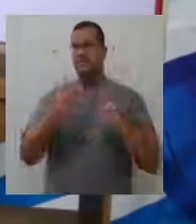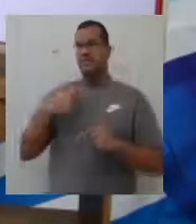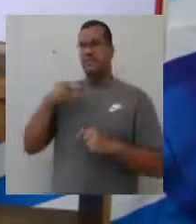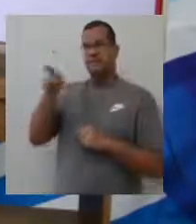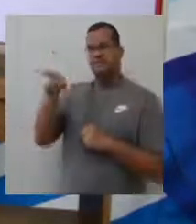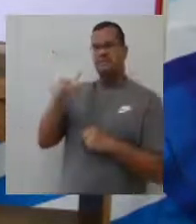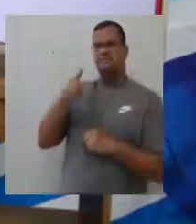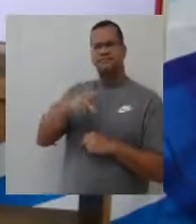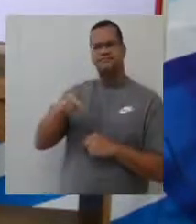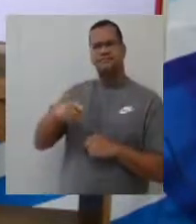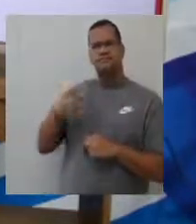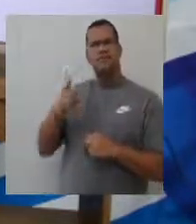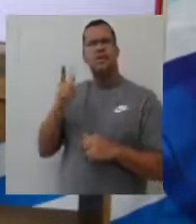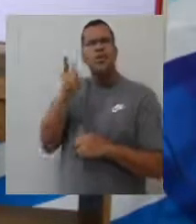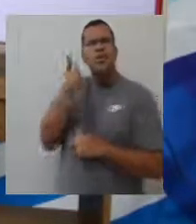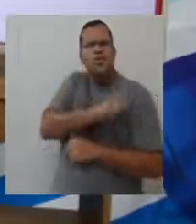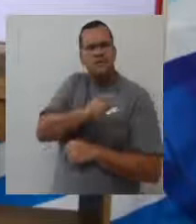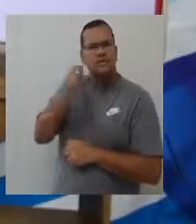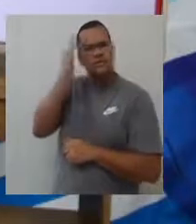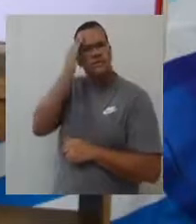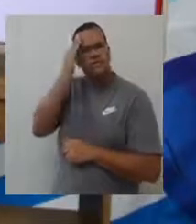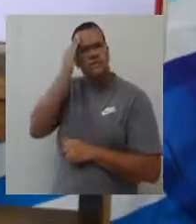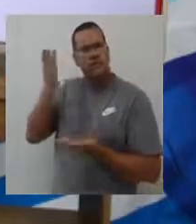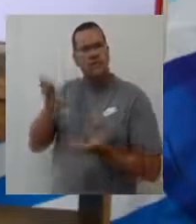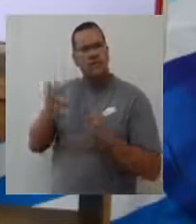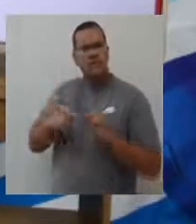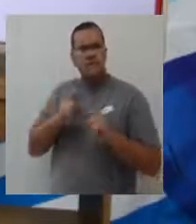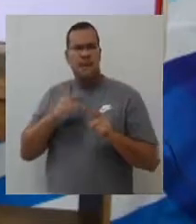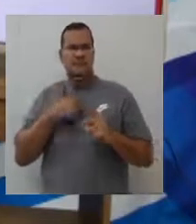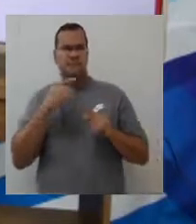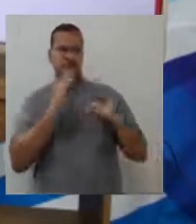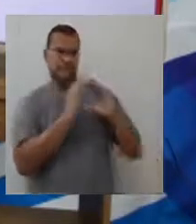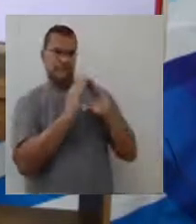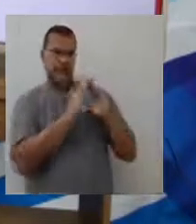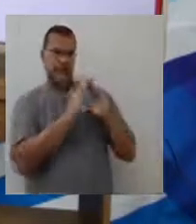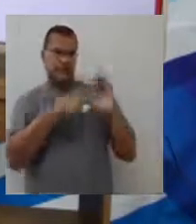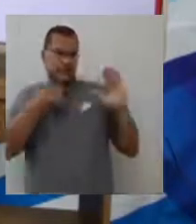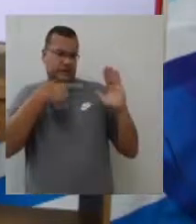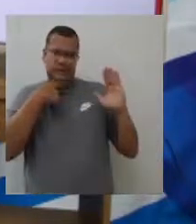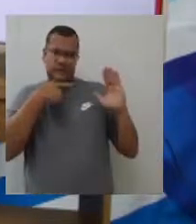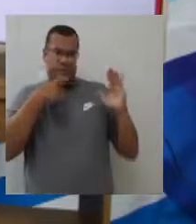em sala de aula, eu consigo entender, mas quando estou em casa, eu